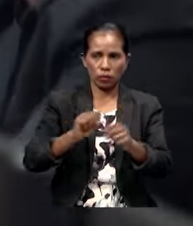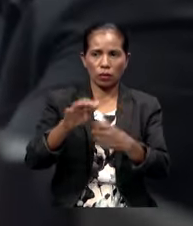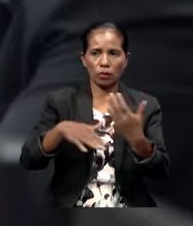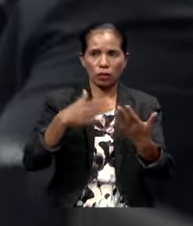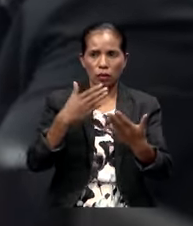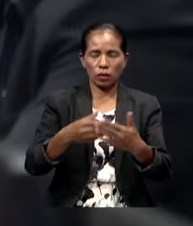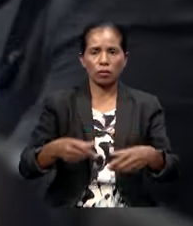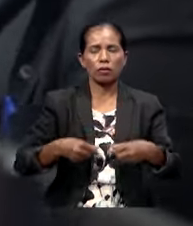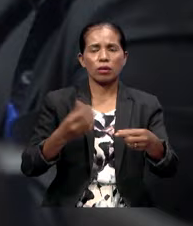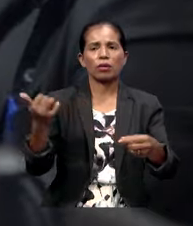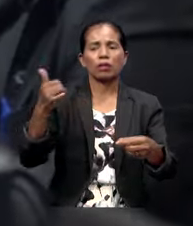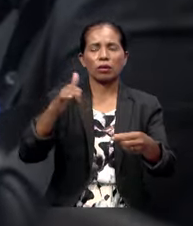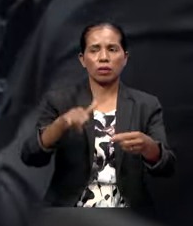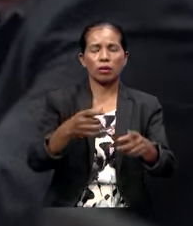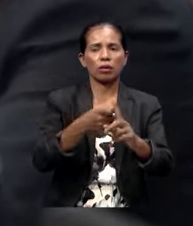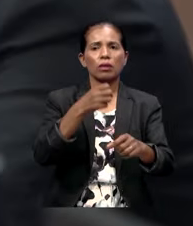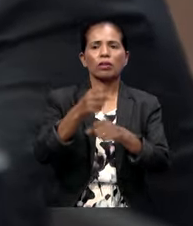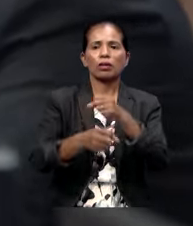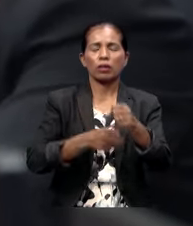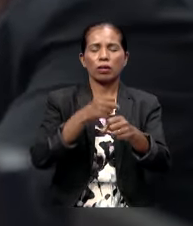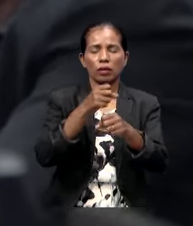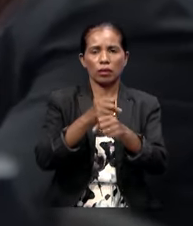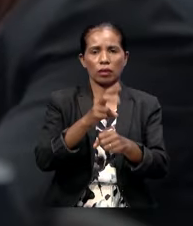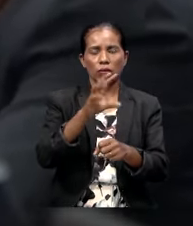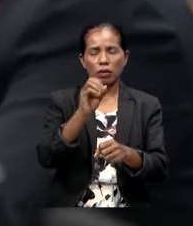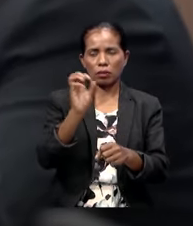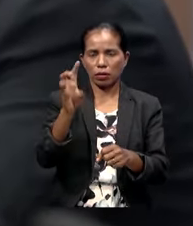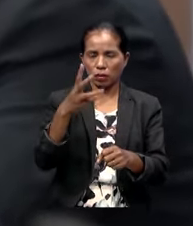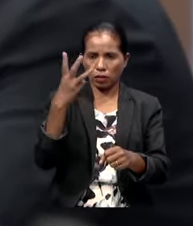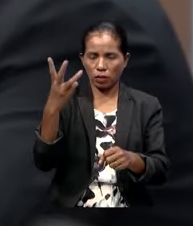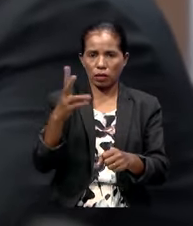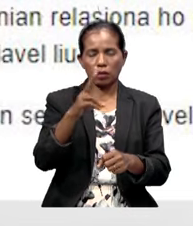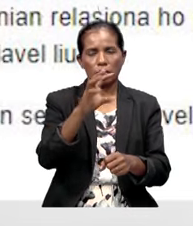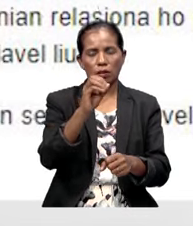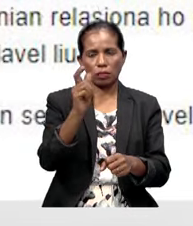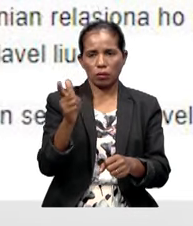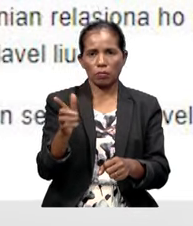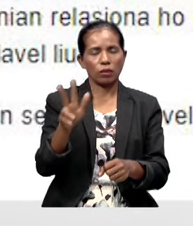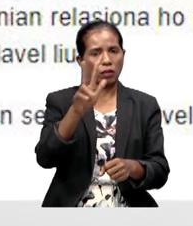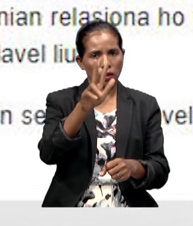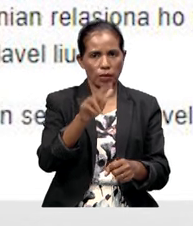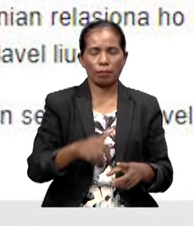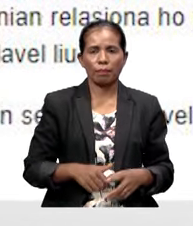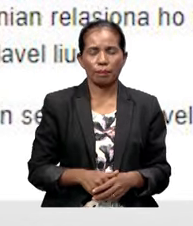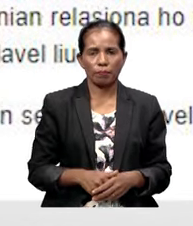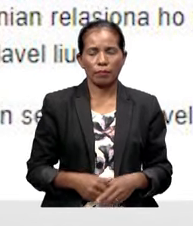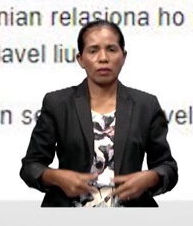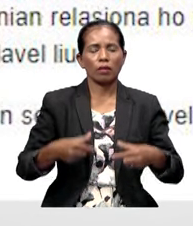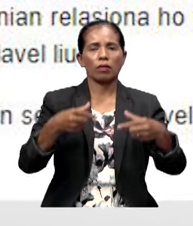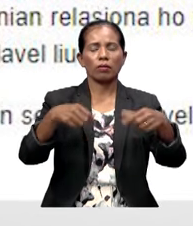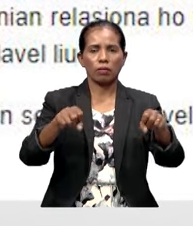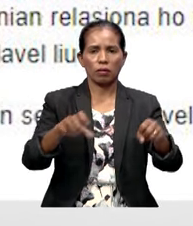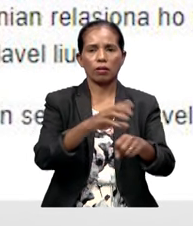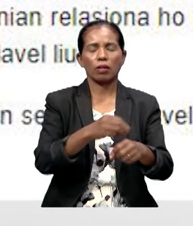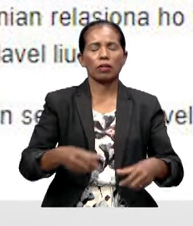nebe exerce o na mandato husi período tinan rihun rua salusinen rihun rua ruanulu resintolo. Doação veículo ne